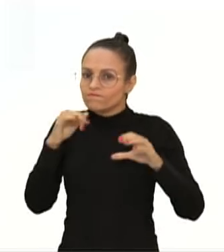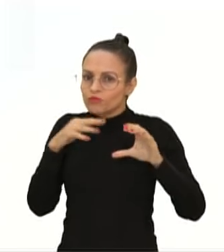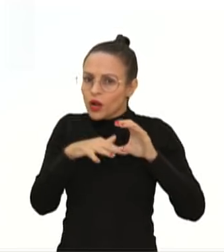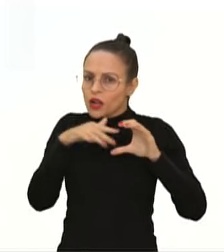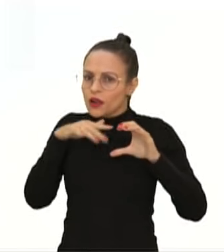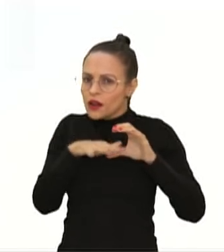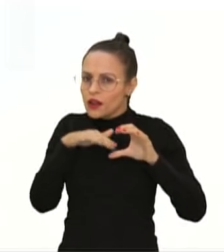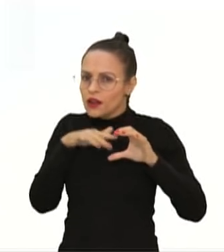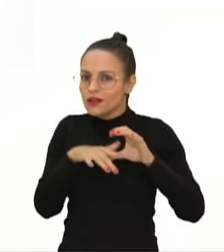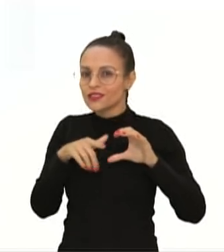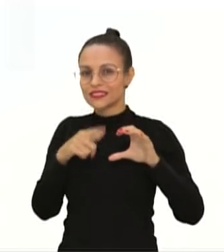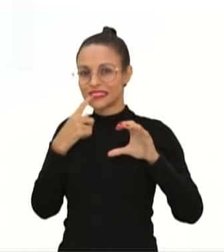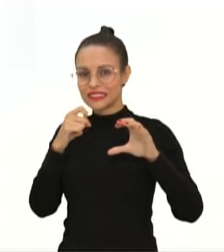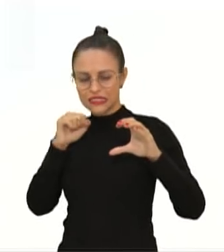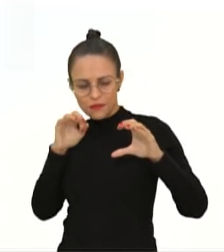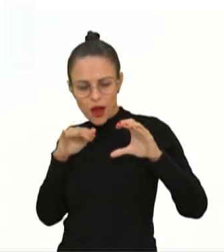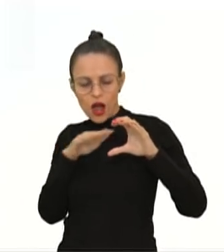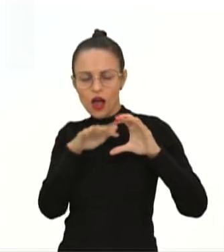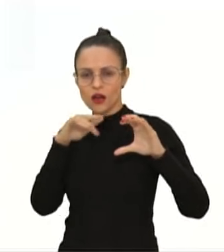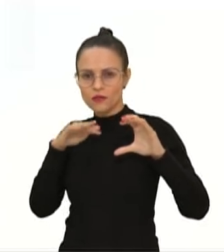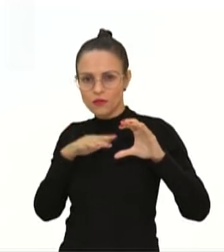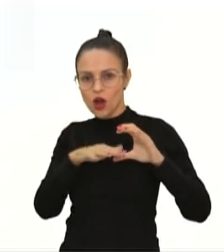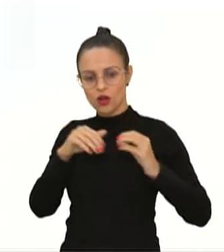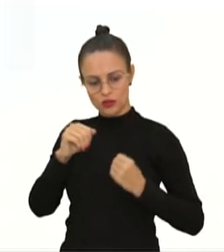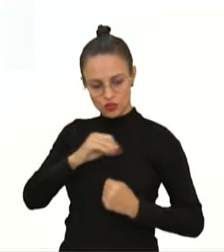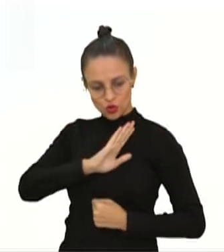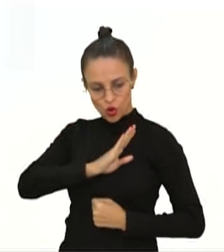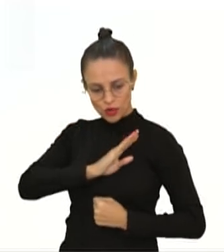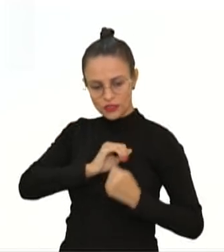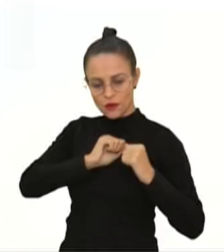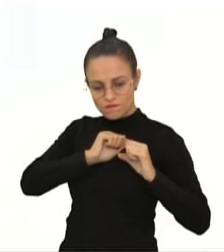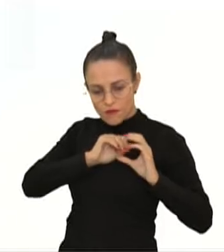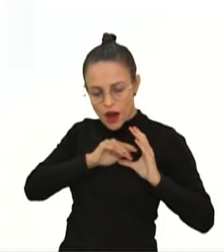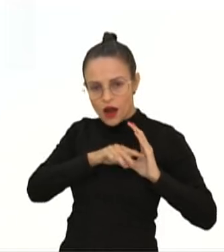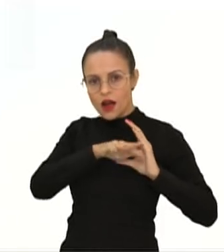tem que aguentar essa pressão com que o sangue sai do coração e